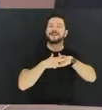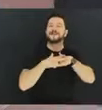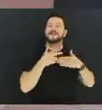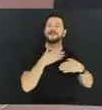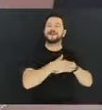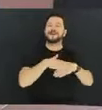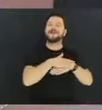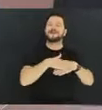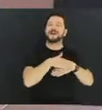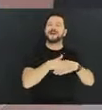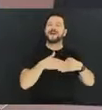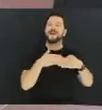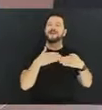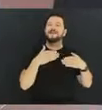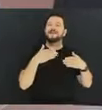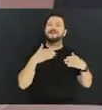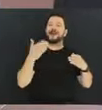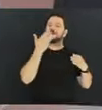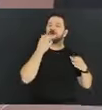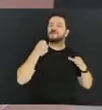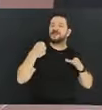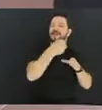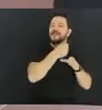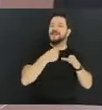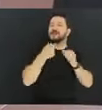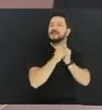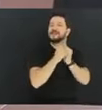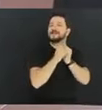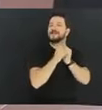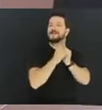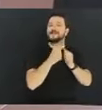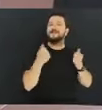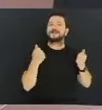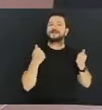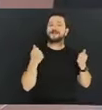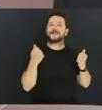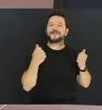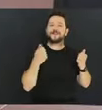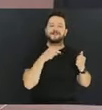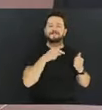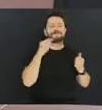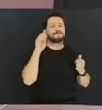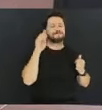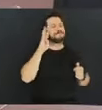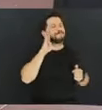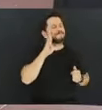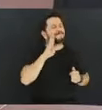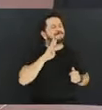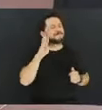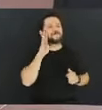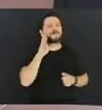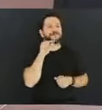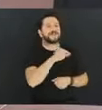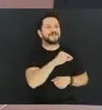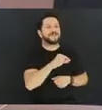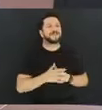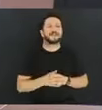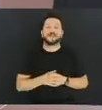gastronomia e qualidade de vida. E a gente participa de uma fundação e nós temos grupos